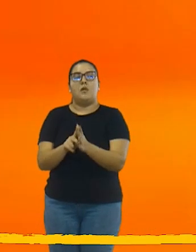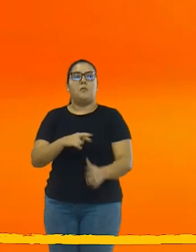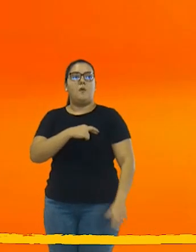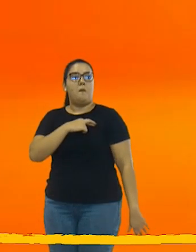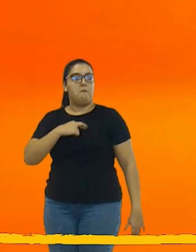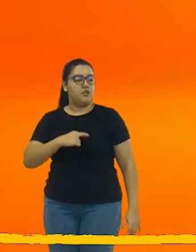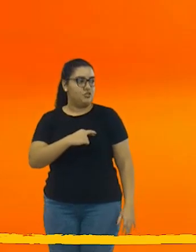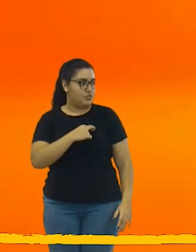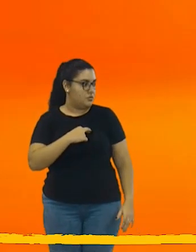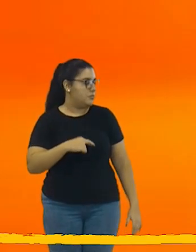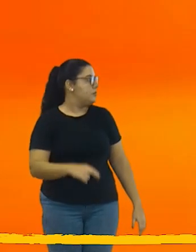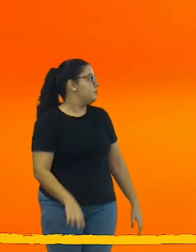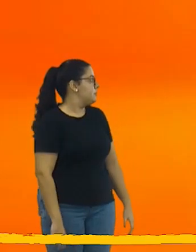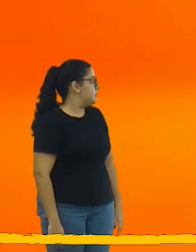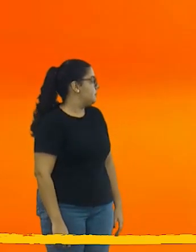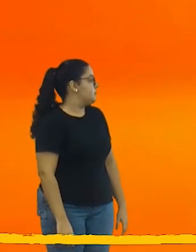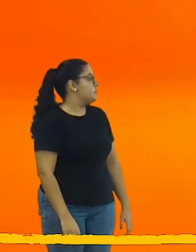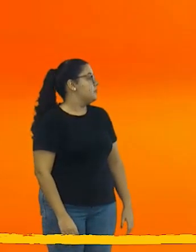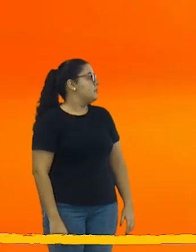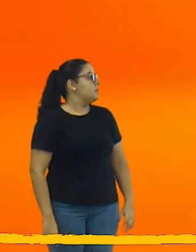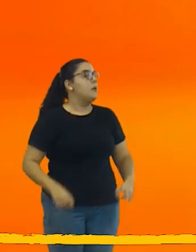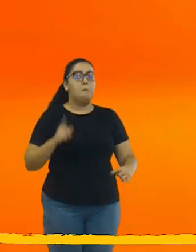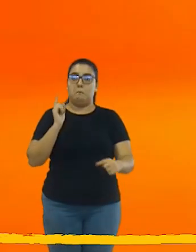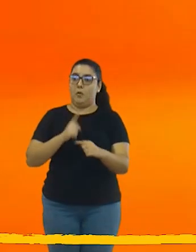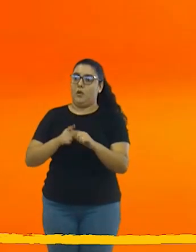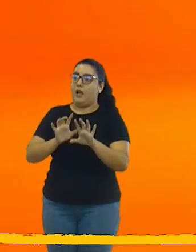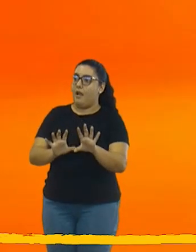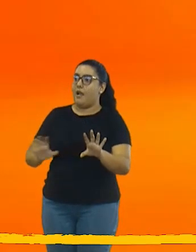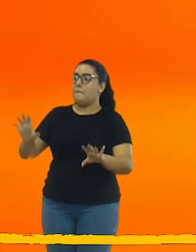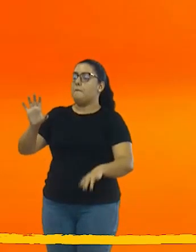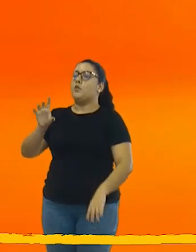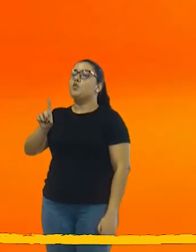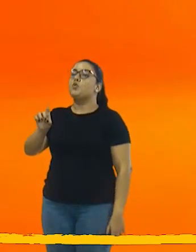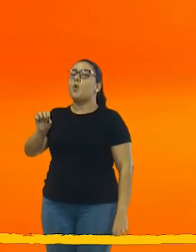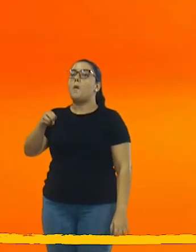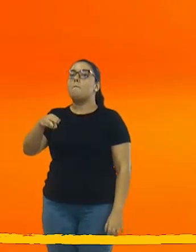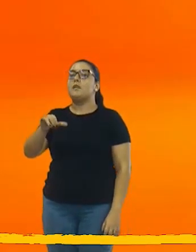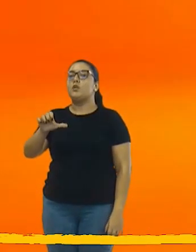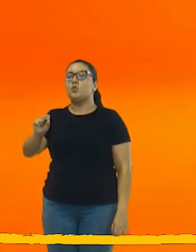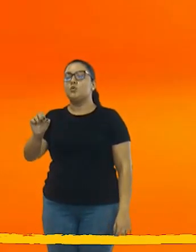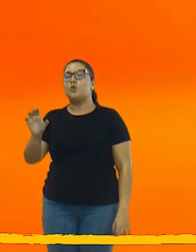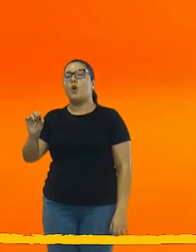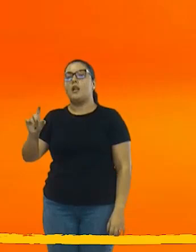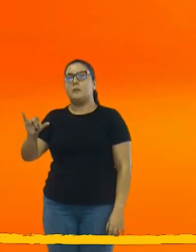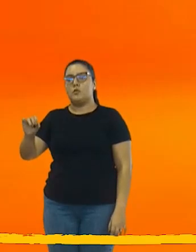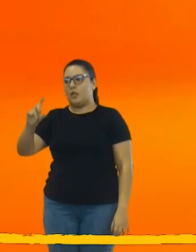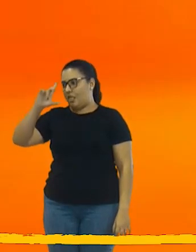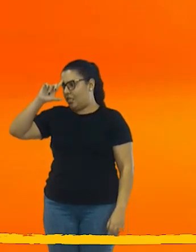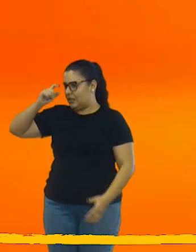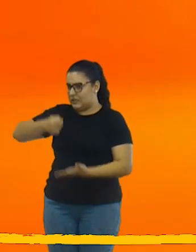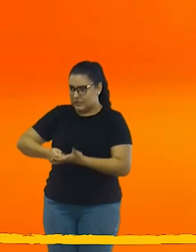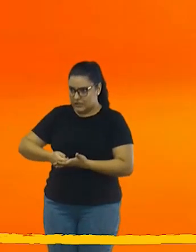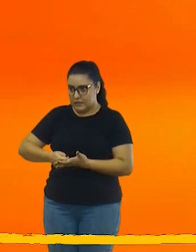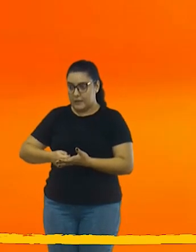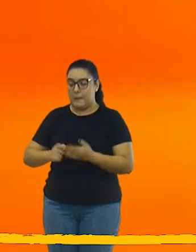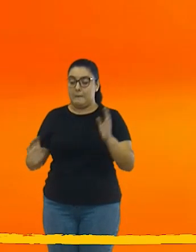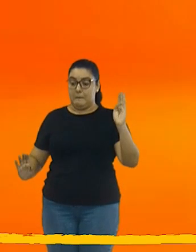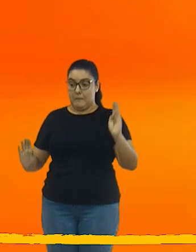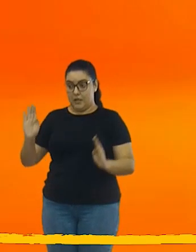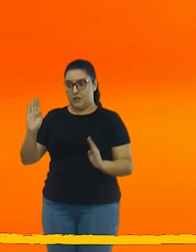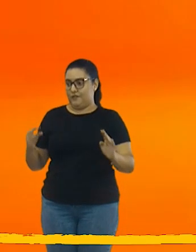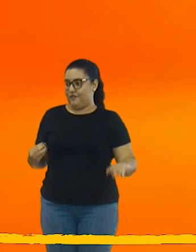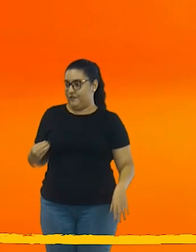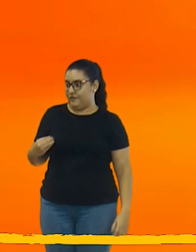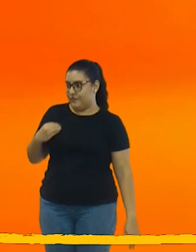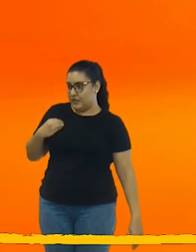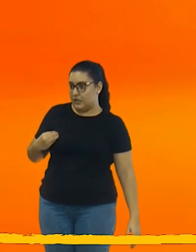romantismo. Por que é que o regionalismo de Domingos Olímpio é determinista? Porque naquela época